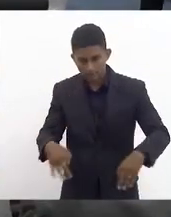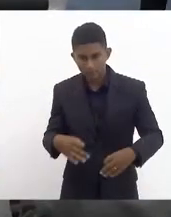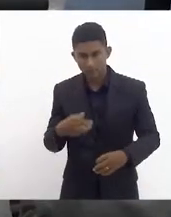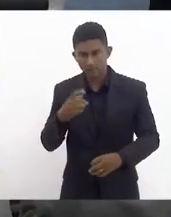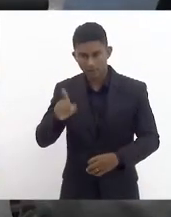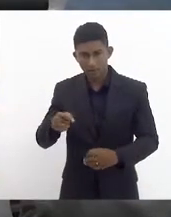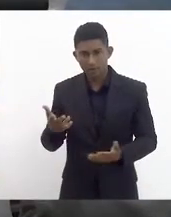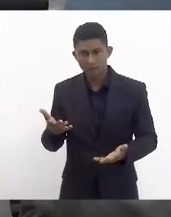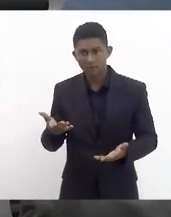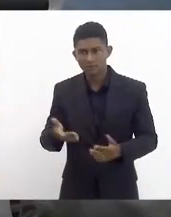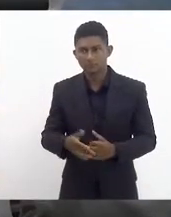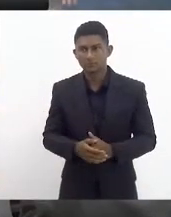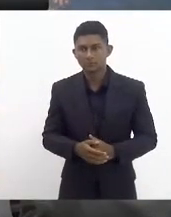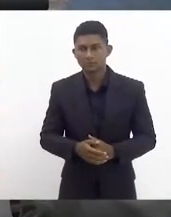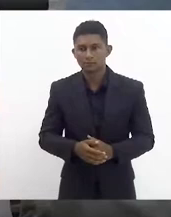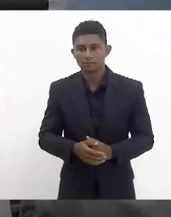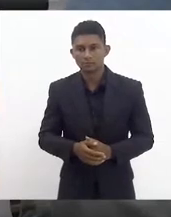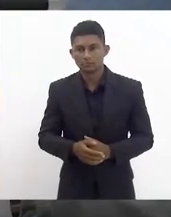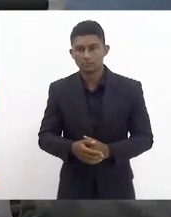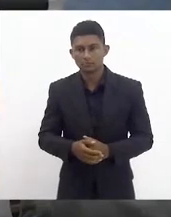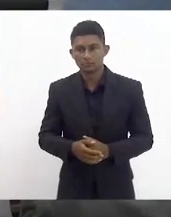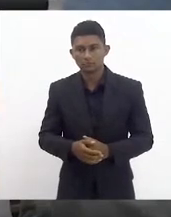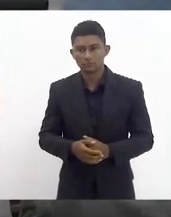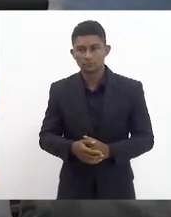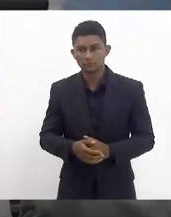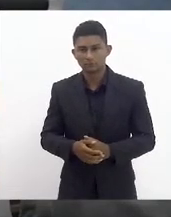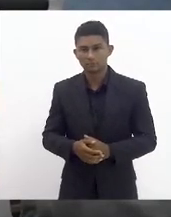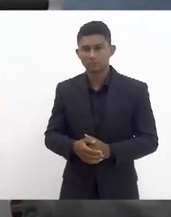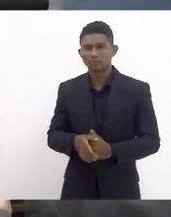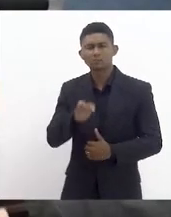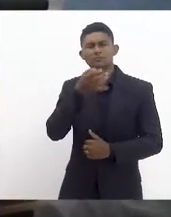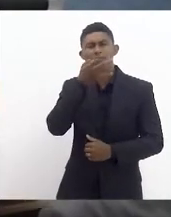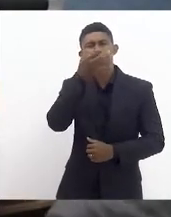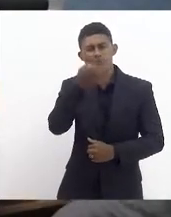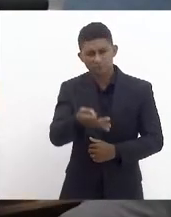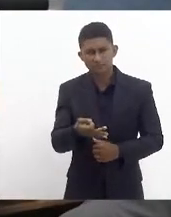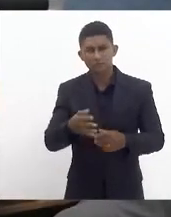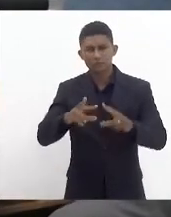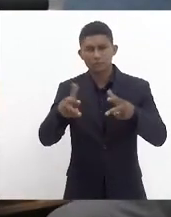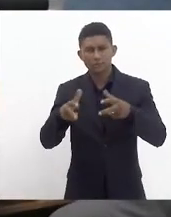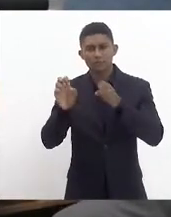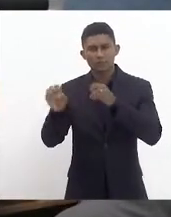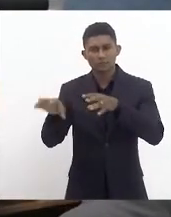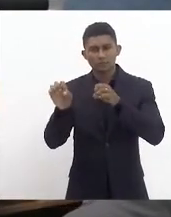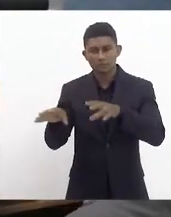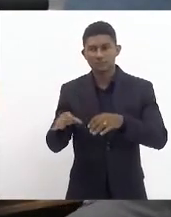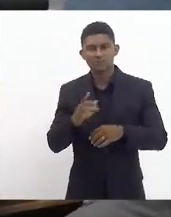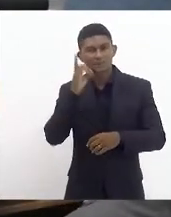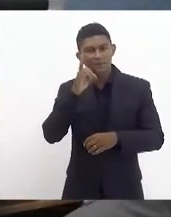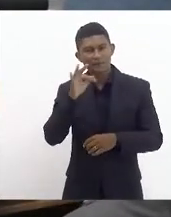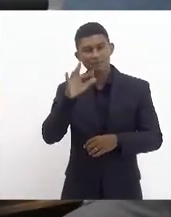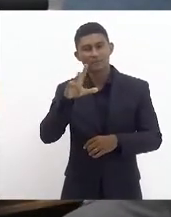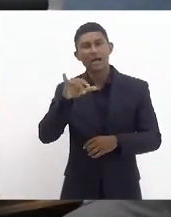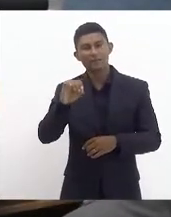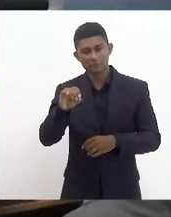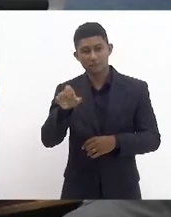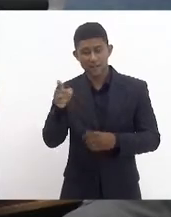Rocha. Vossa Excelência emitiu um belíssimo parecer pela Comissão de Educação. O deputado Flávio queria emitir, mas já